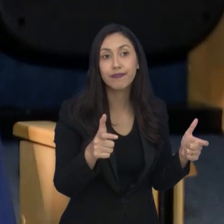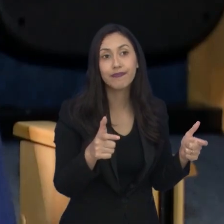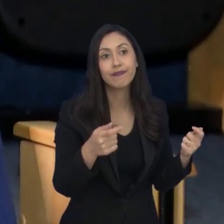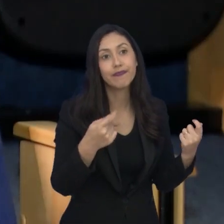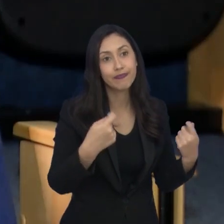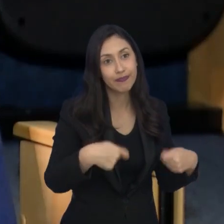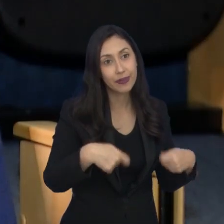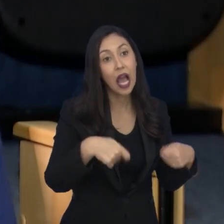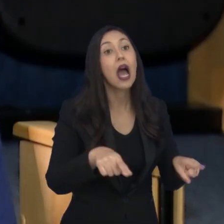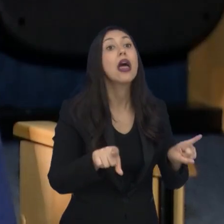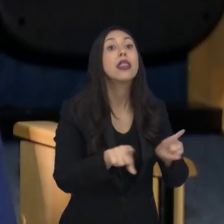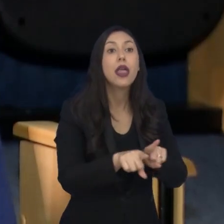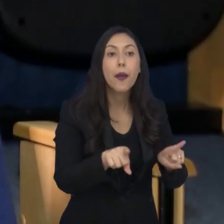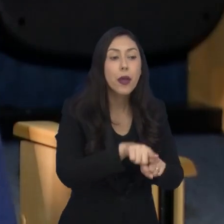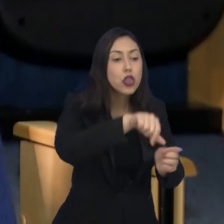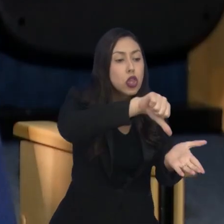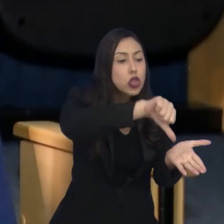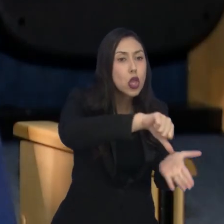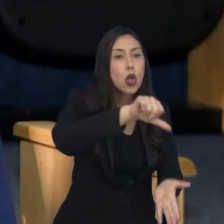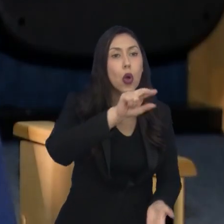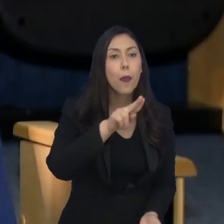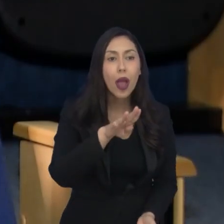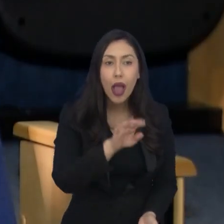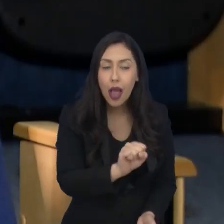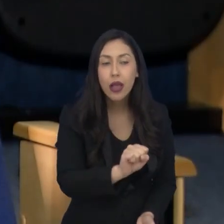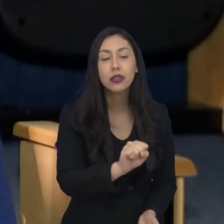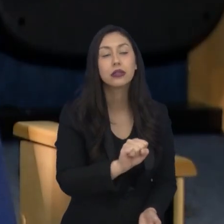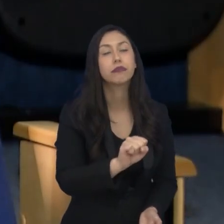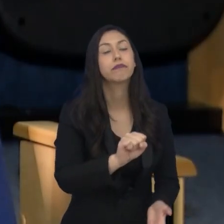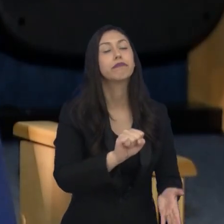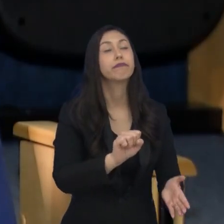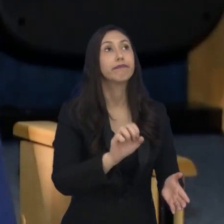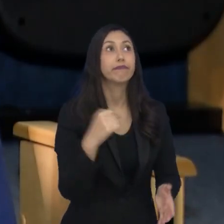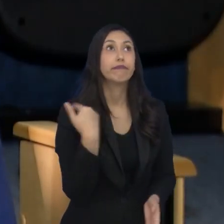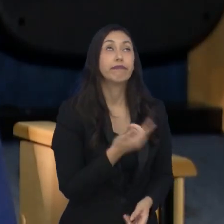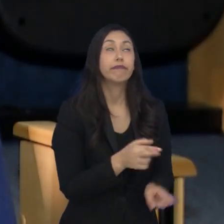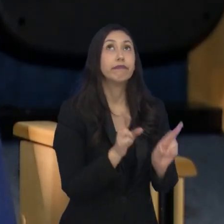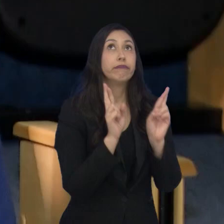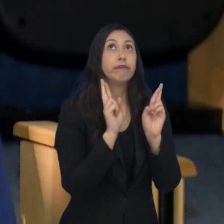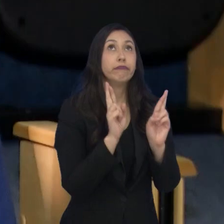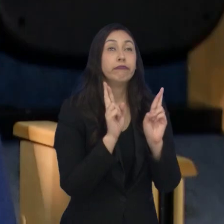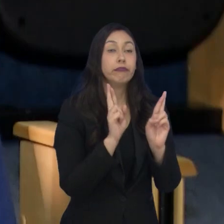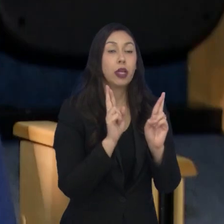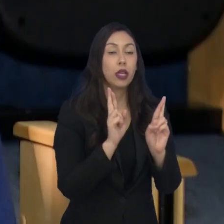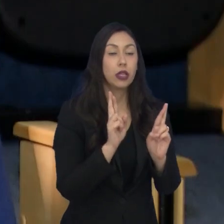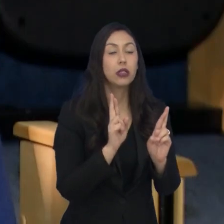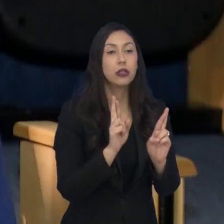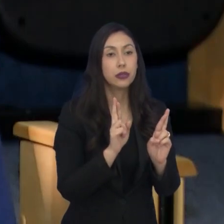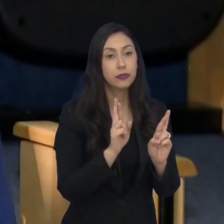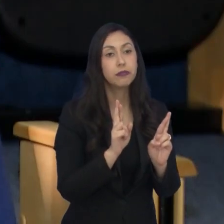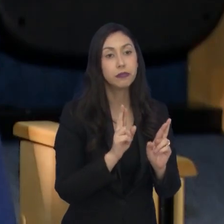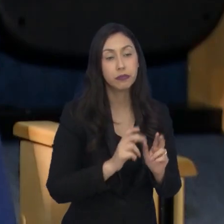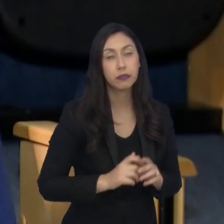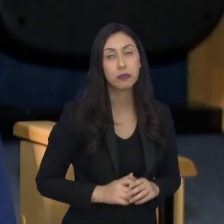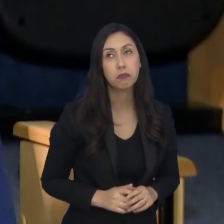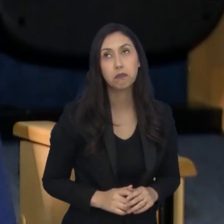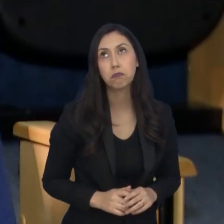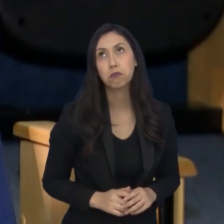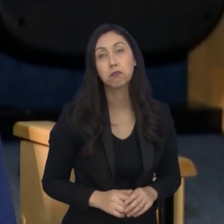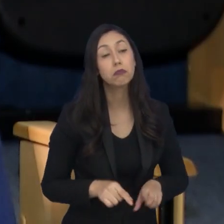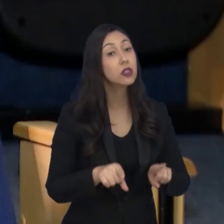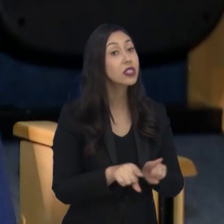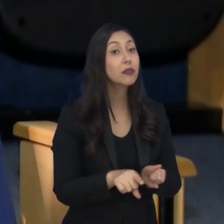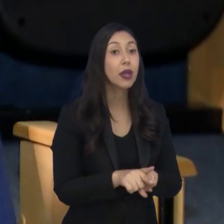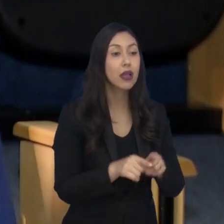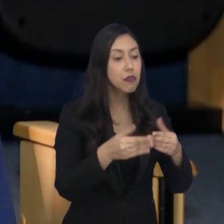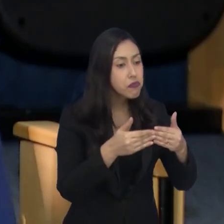necessidade. O postinho também é uma coisa que a gente espera em ter melhorias. E espero que a tendência